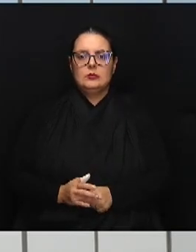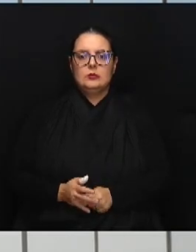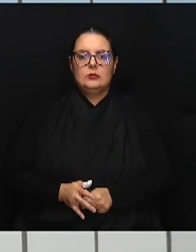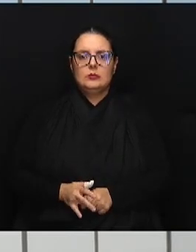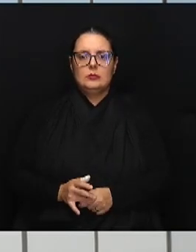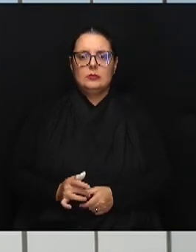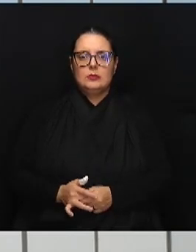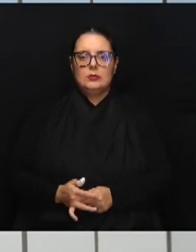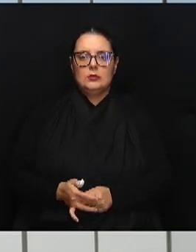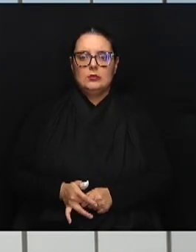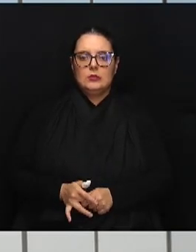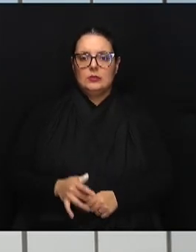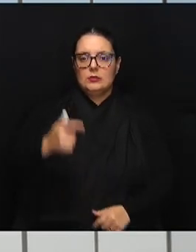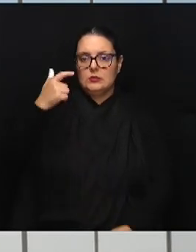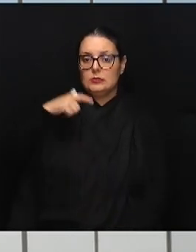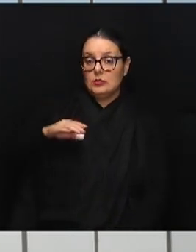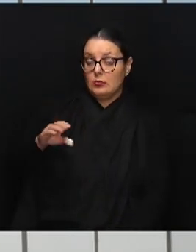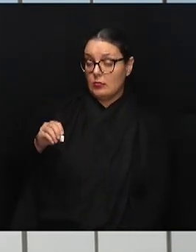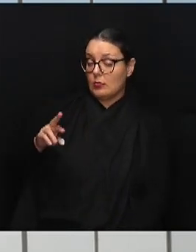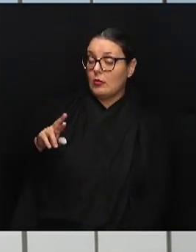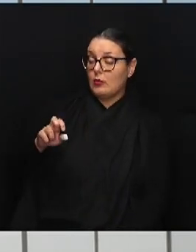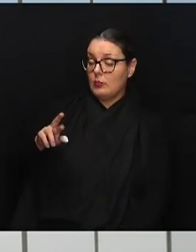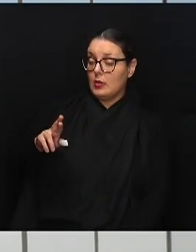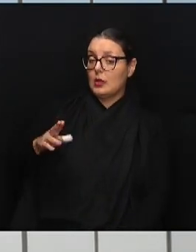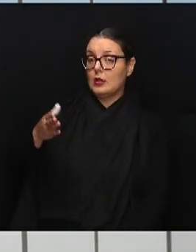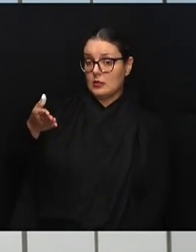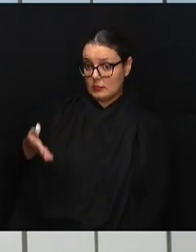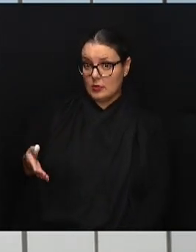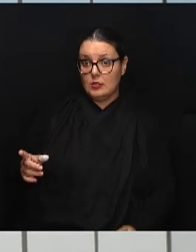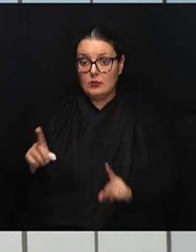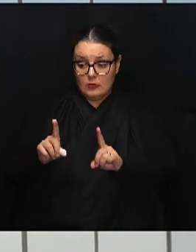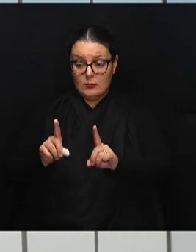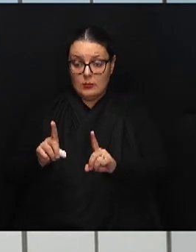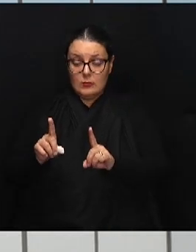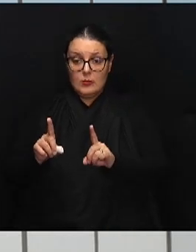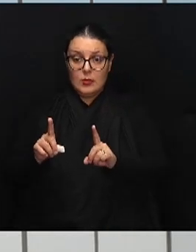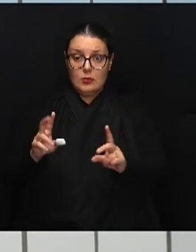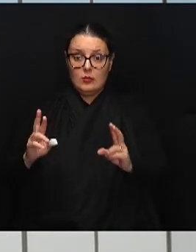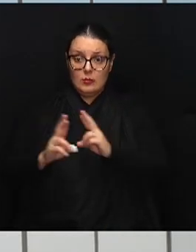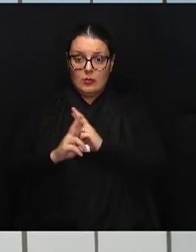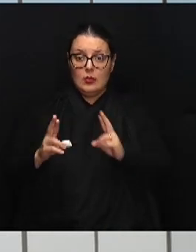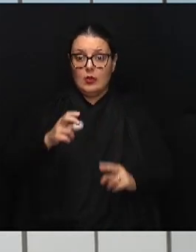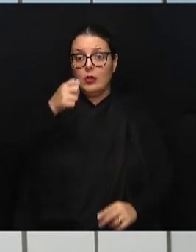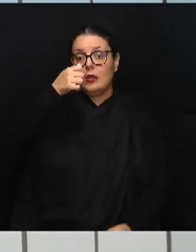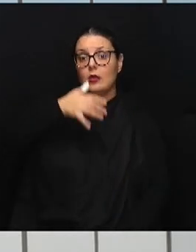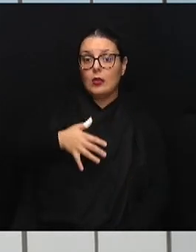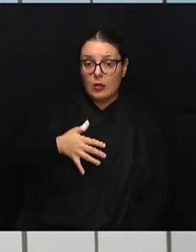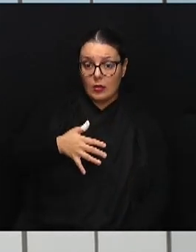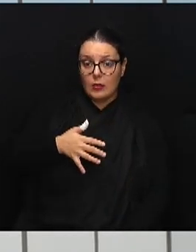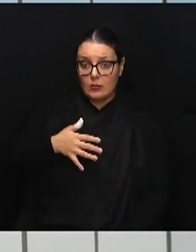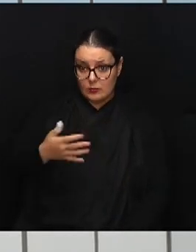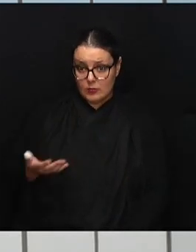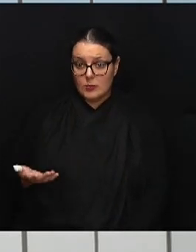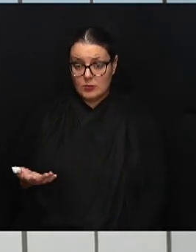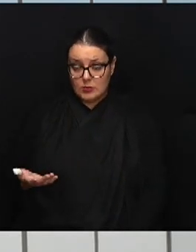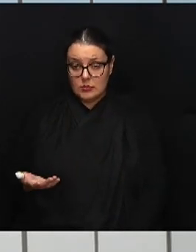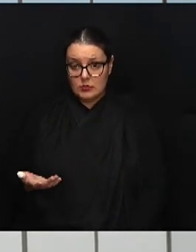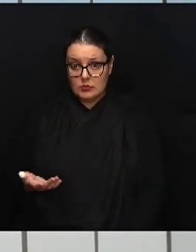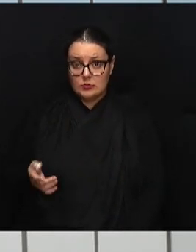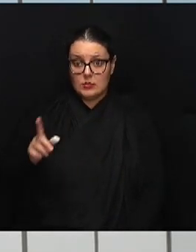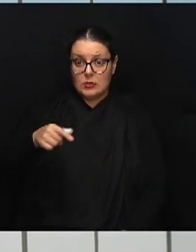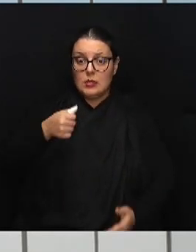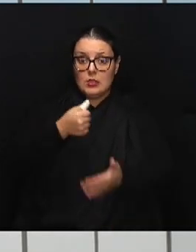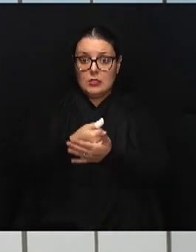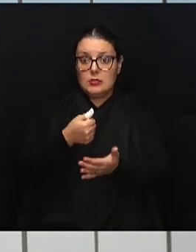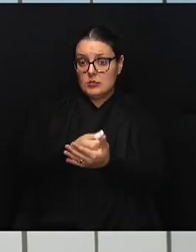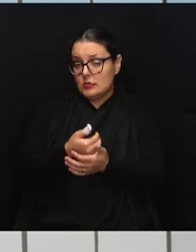cobrar dessa pessoa, eu passo para essa relação para um nível abusivo. Desculpa, para um nível abusivo, né? Que é exigir